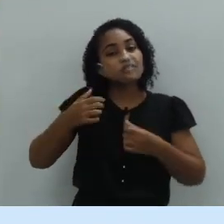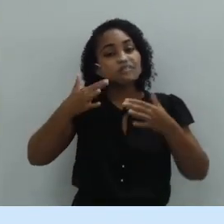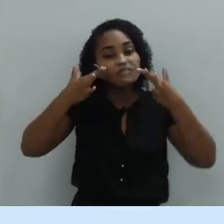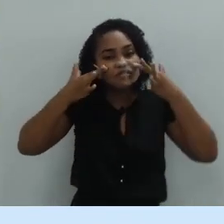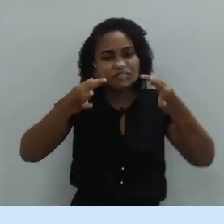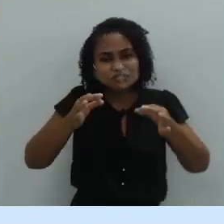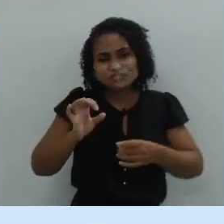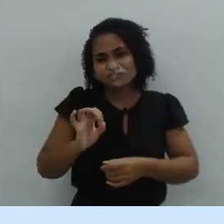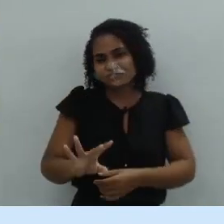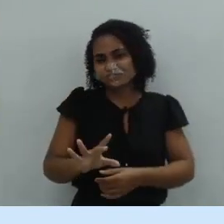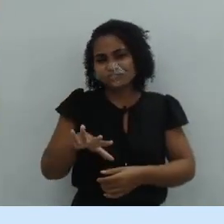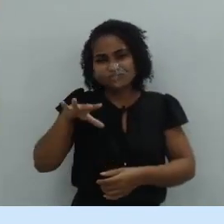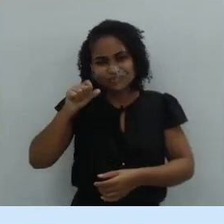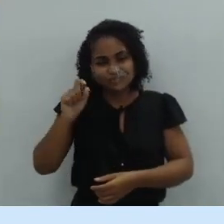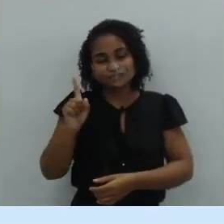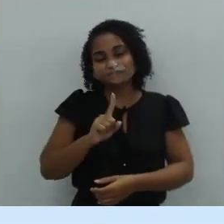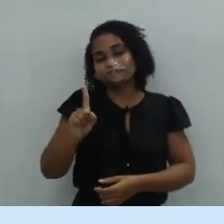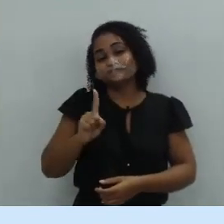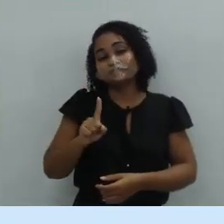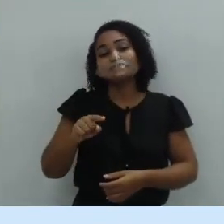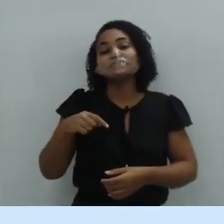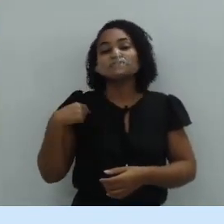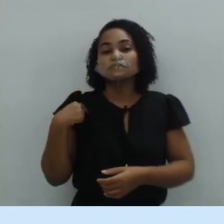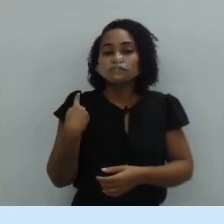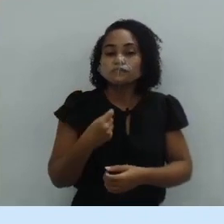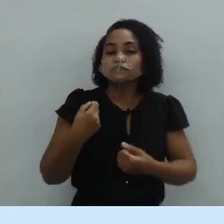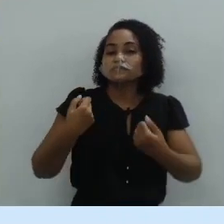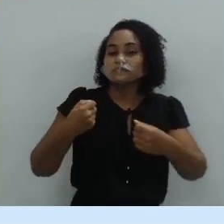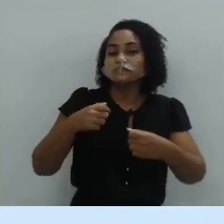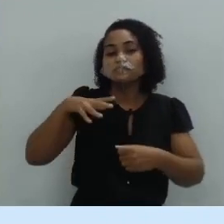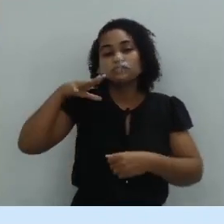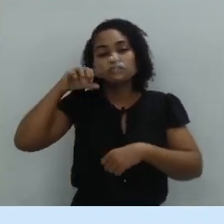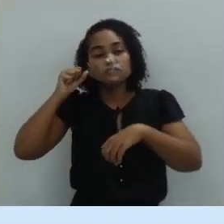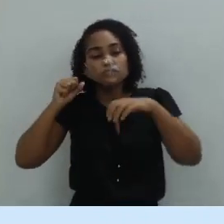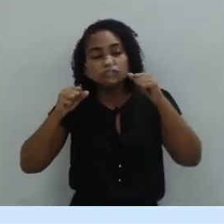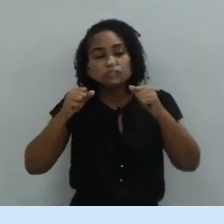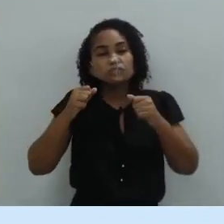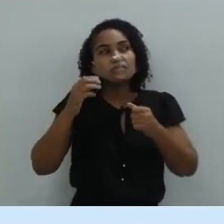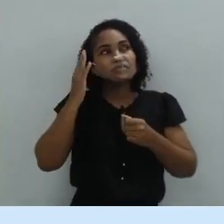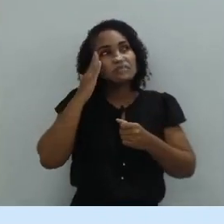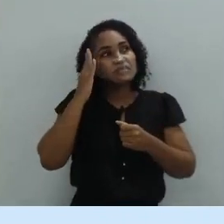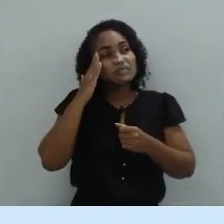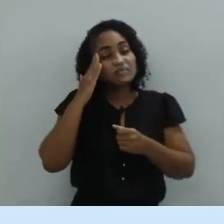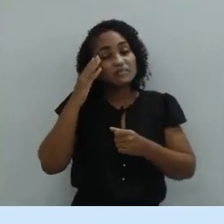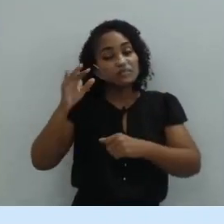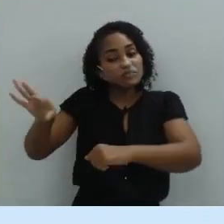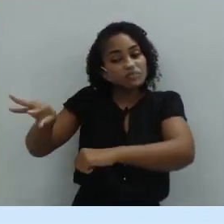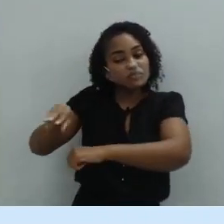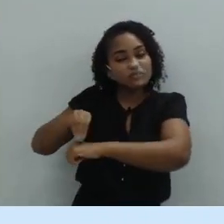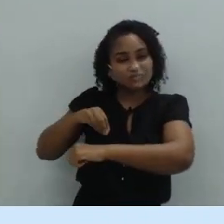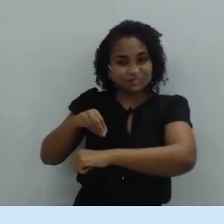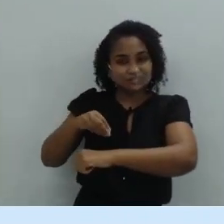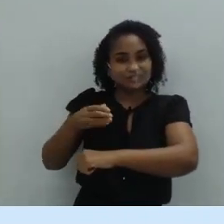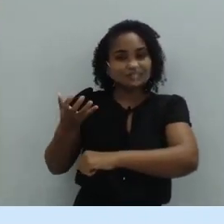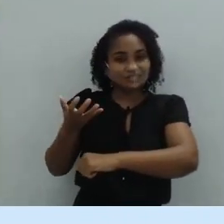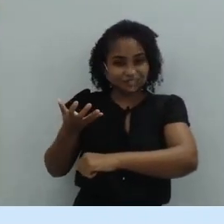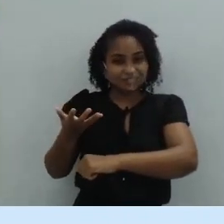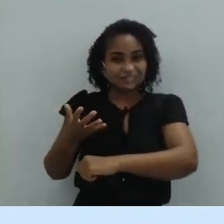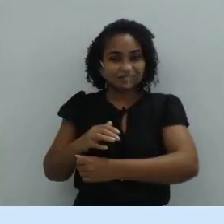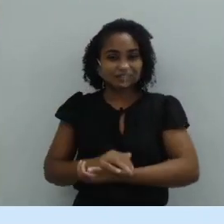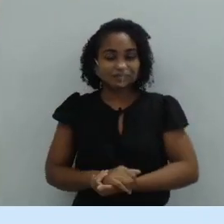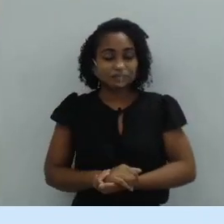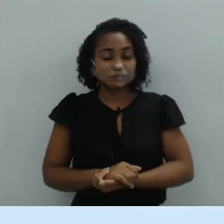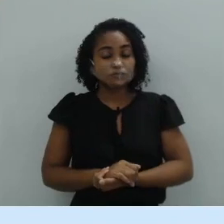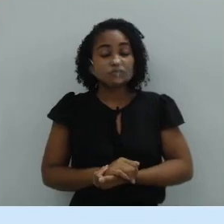atenção, não é apenas escutar. A gente vai ouvir e buscar compreender o que o emissor quer transmitir para a